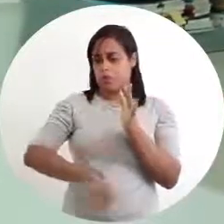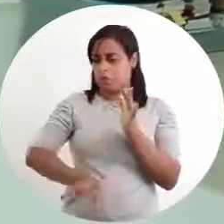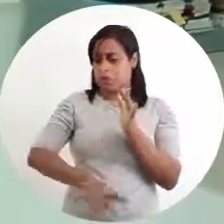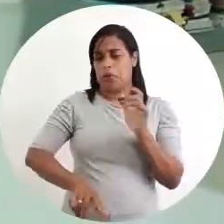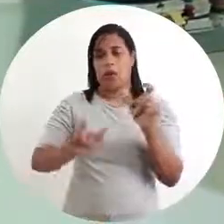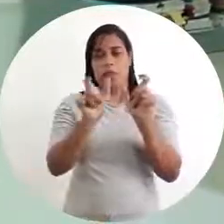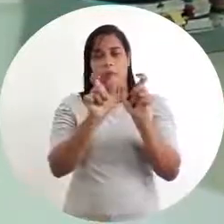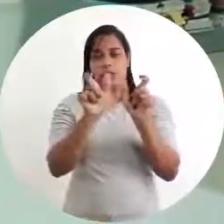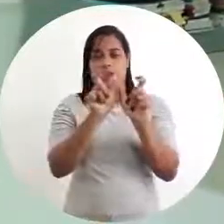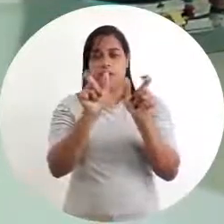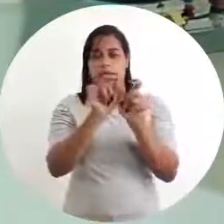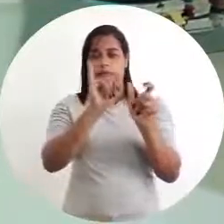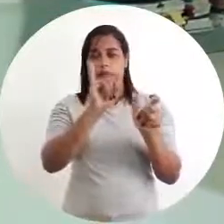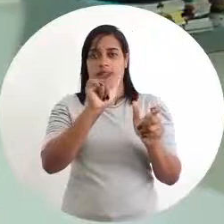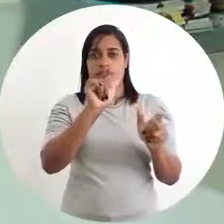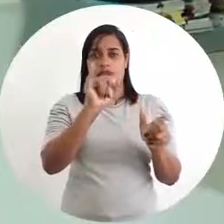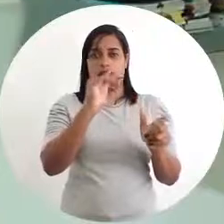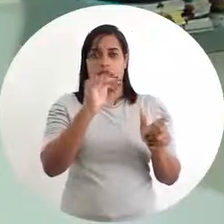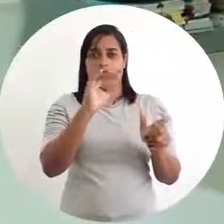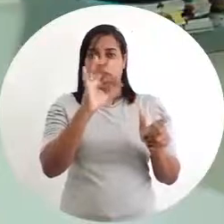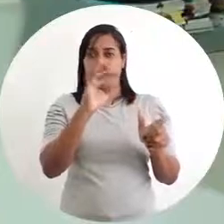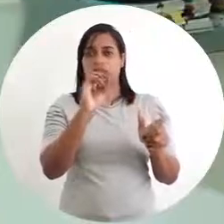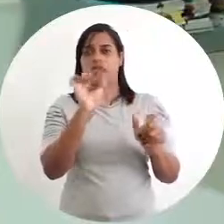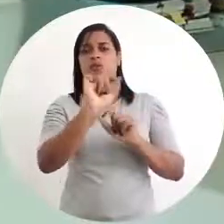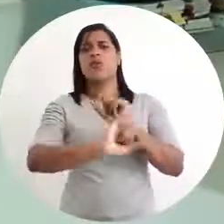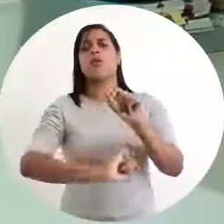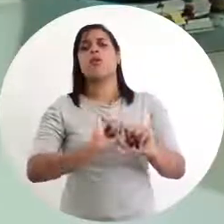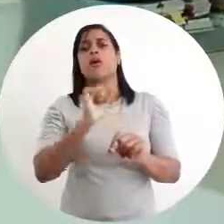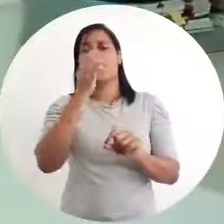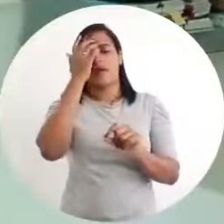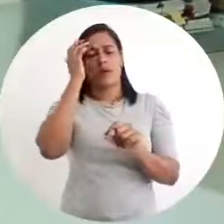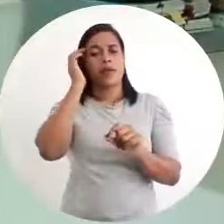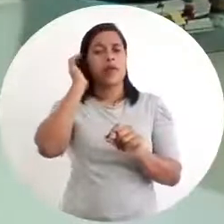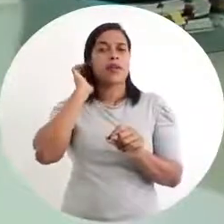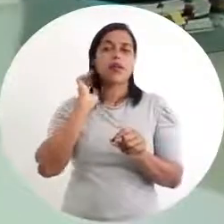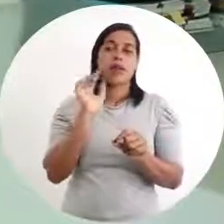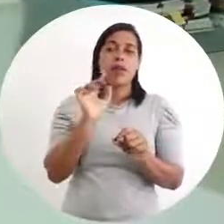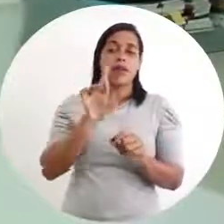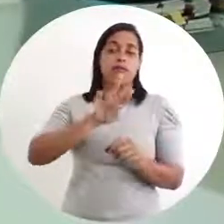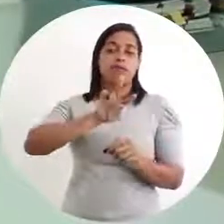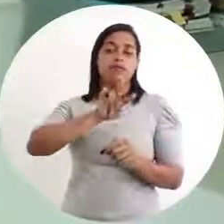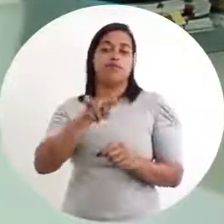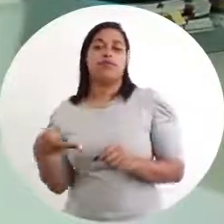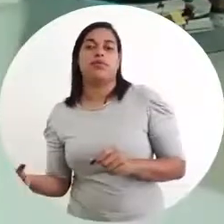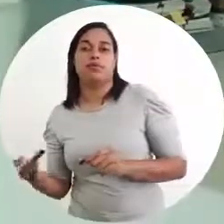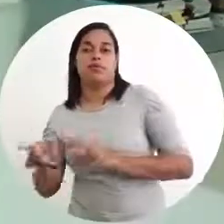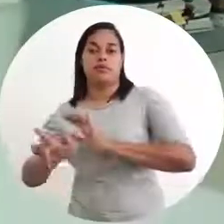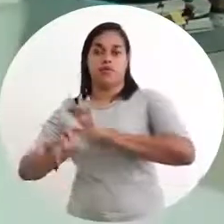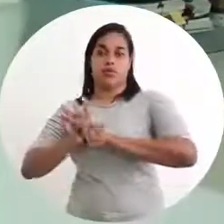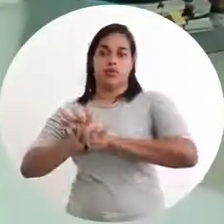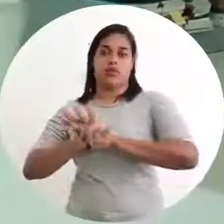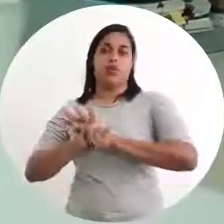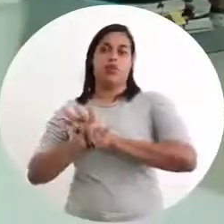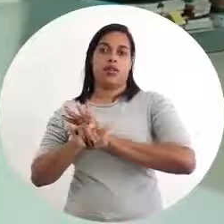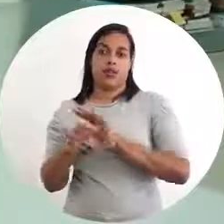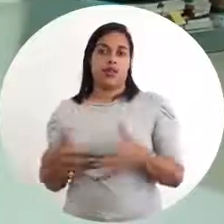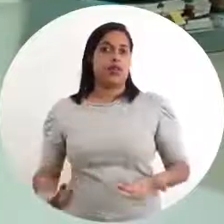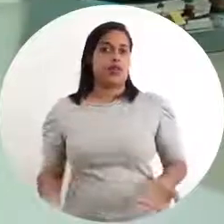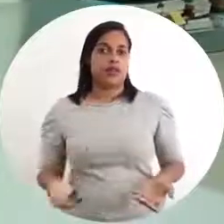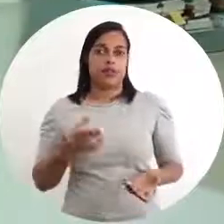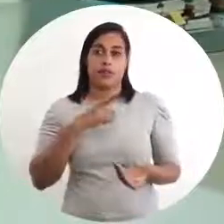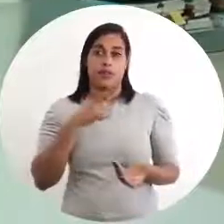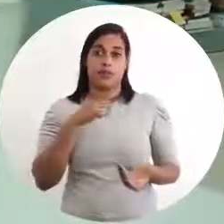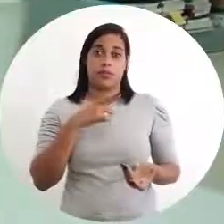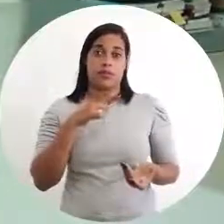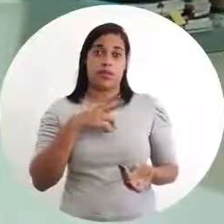a prática de um ato ilícito. O que seria esse ato ilícito? Ato ilícito é ato contrário à lei, né? Você tem também